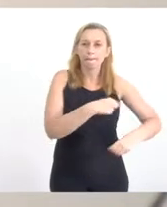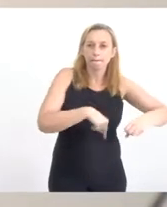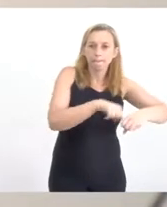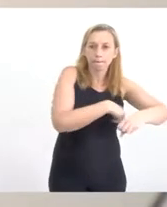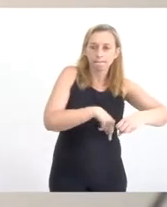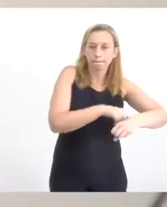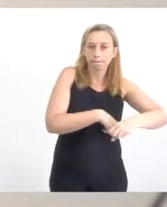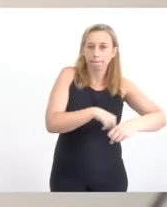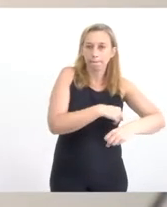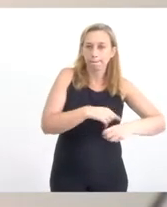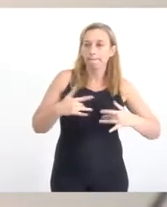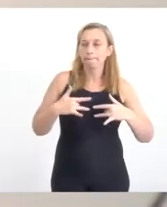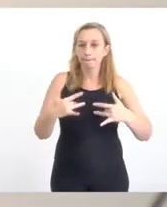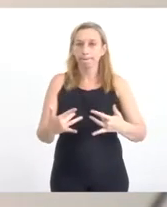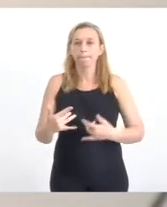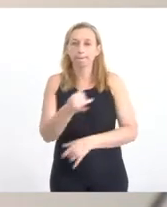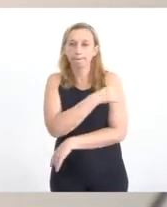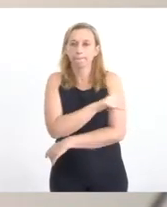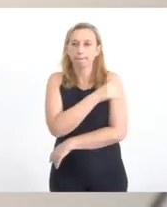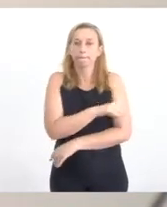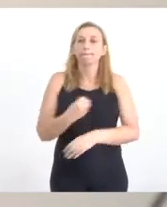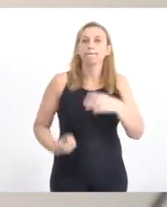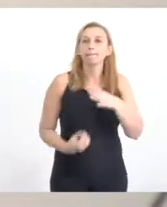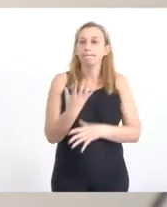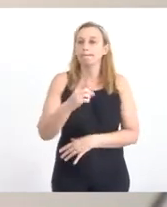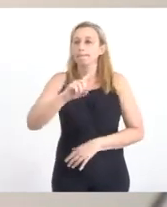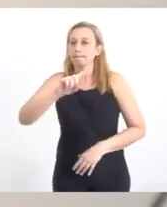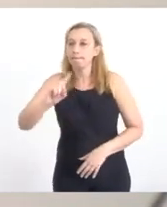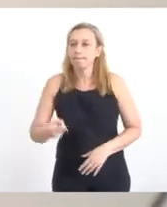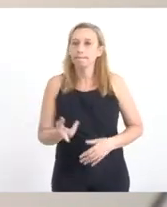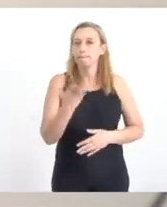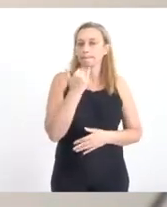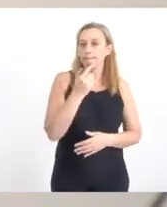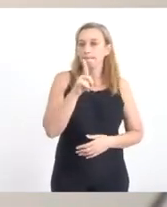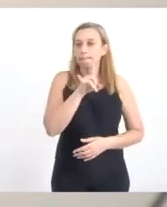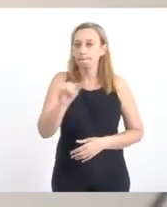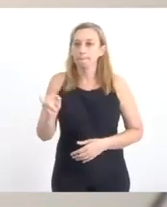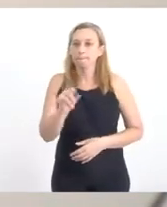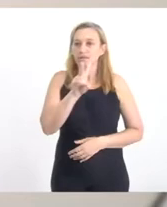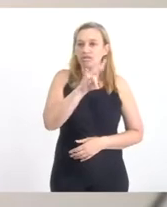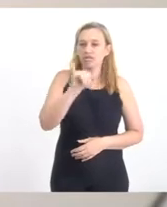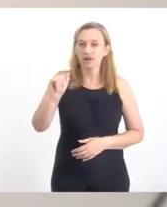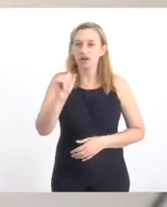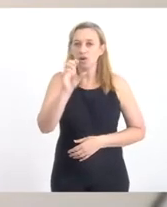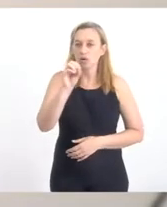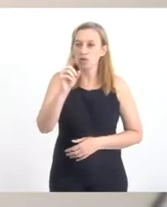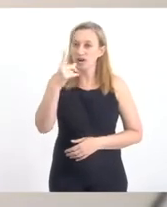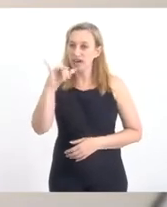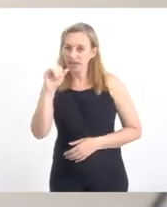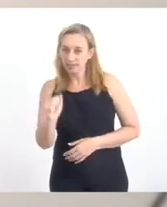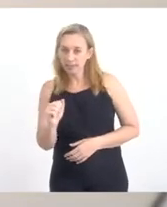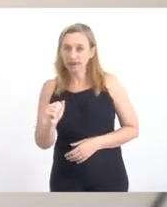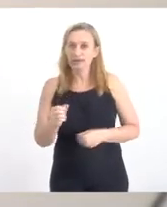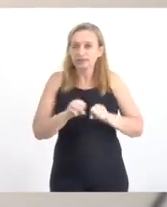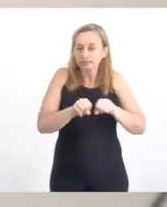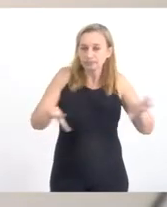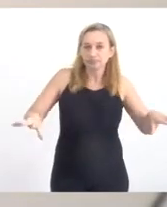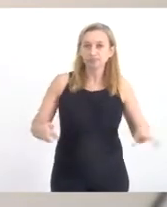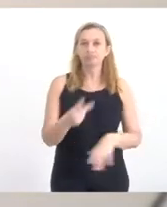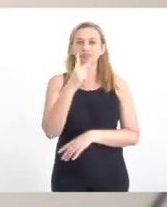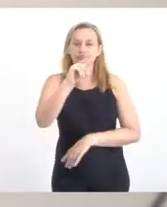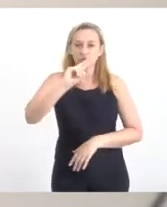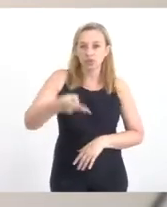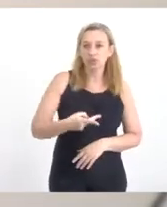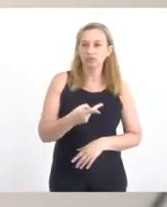cozinha solidárias do Rio de Janeiro montada estamos produzindo já mil refeições por dia ali na Vila Olímpica da Gamboa ampliando e isso para